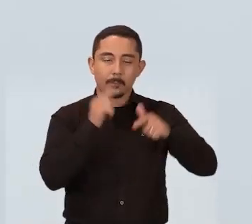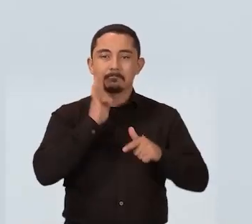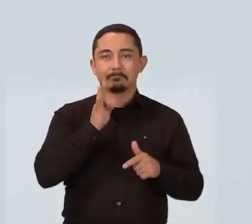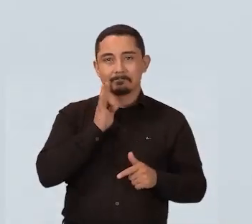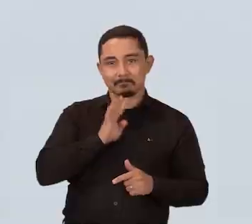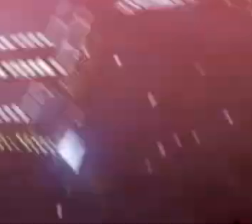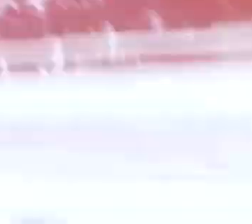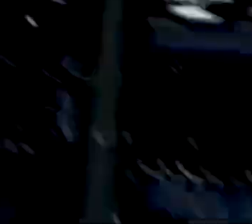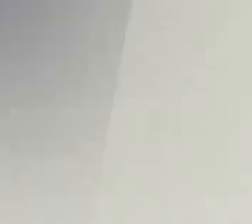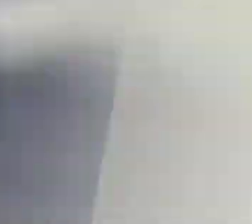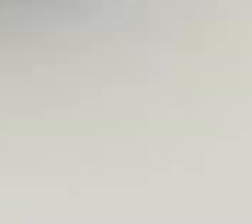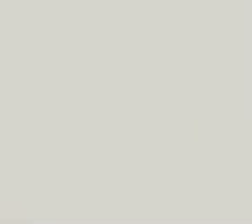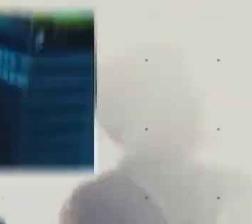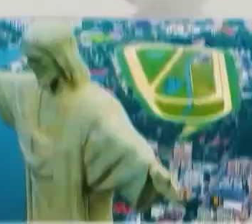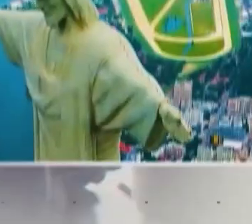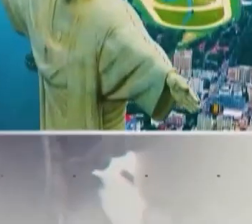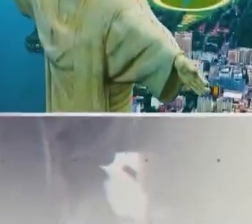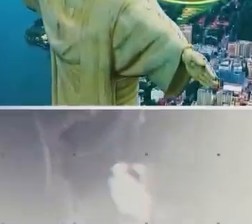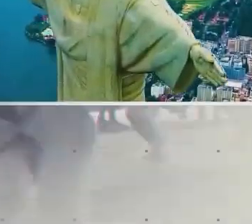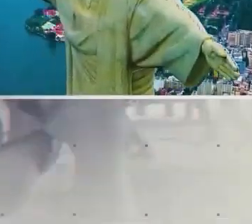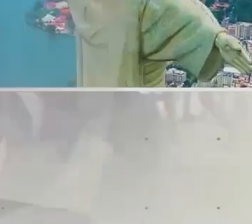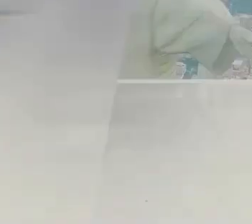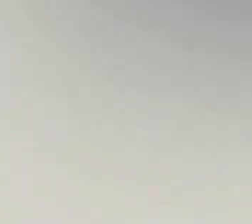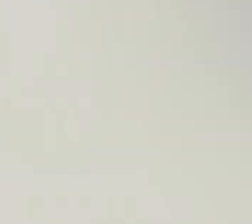o Trabalho Legal.